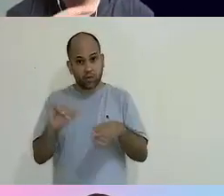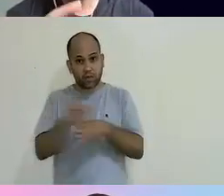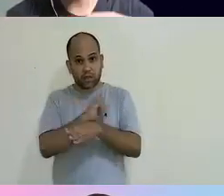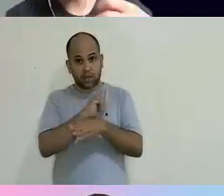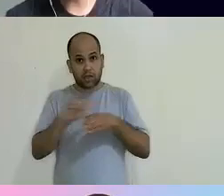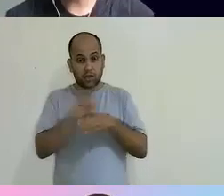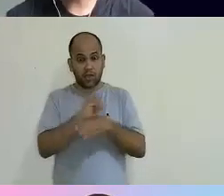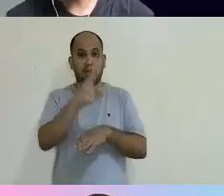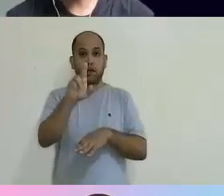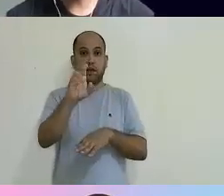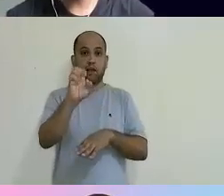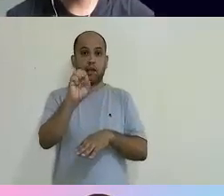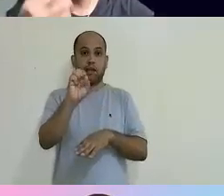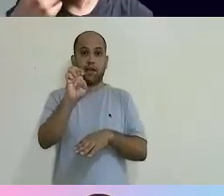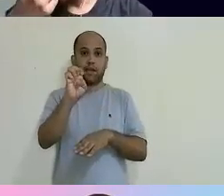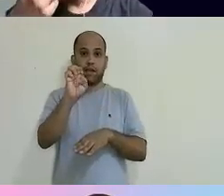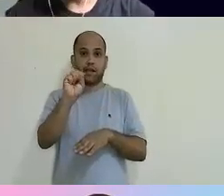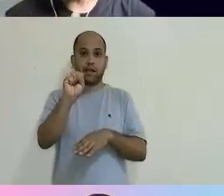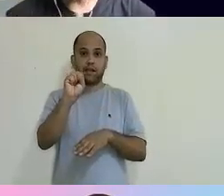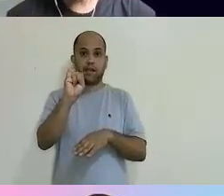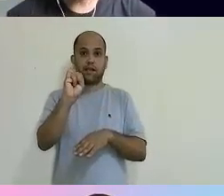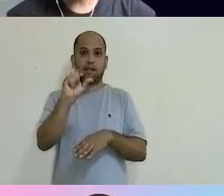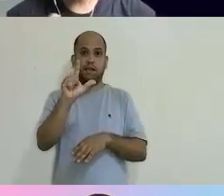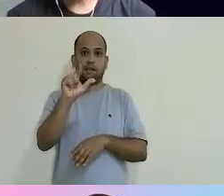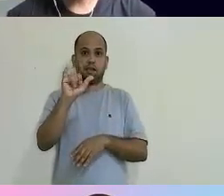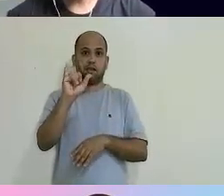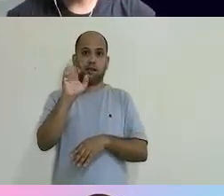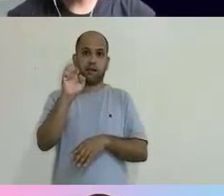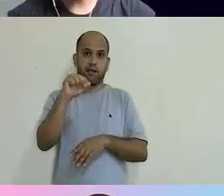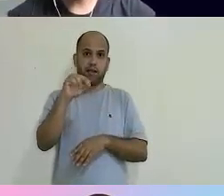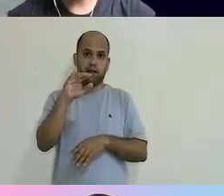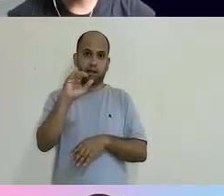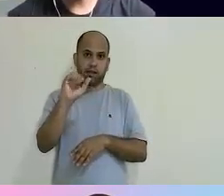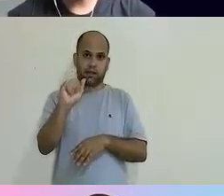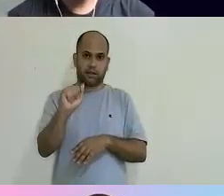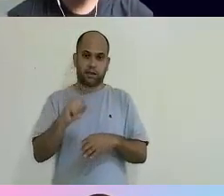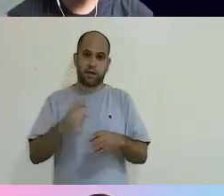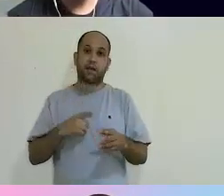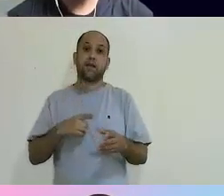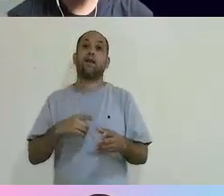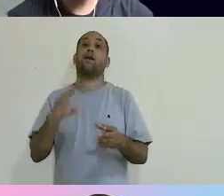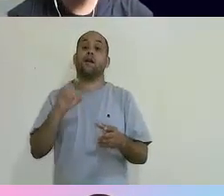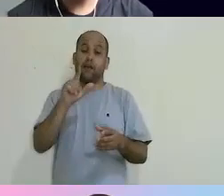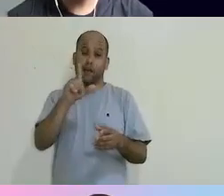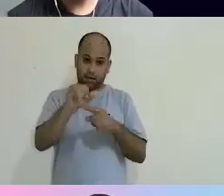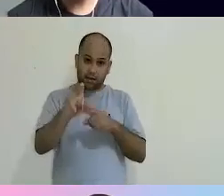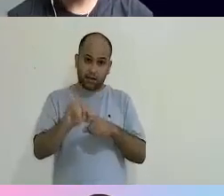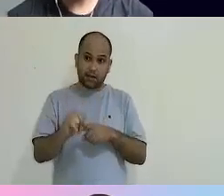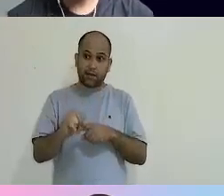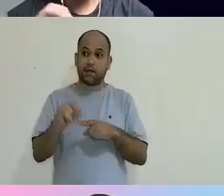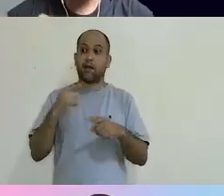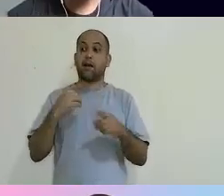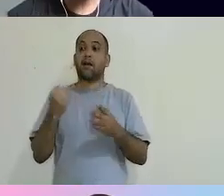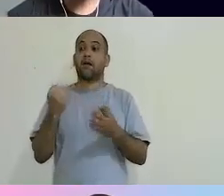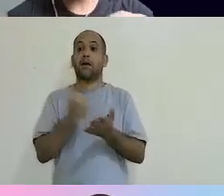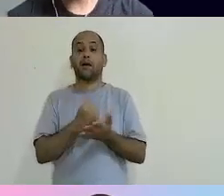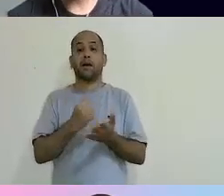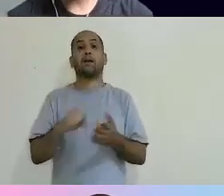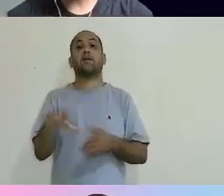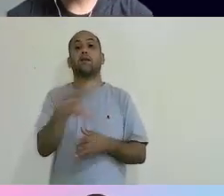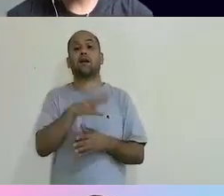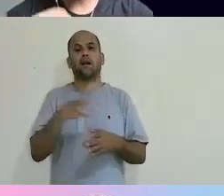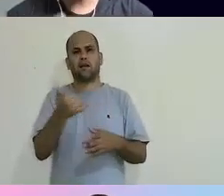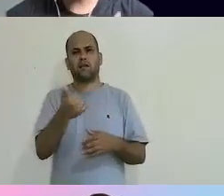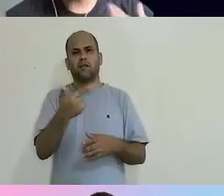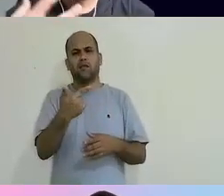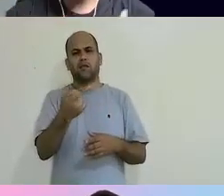inteligência emocional, a gente pensa em resiliência. Para mim, resiliência ficou muito marcada no mercado corporativo, acho que lá pelos anos de 2017,